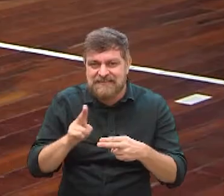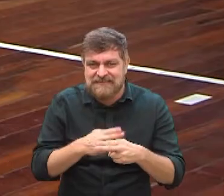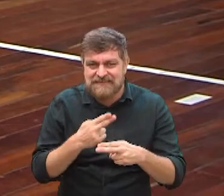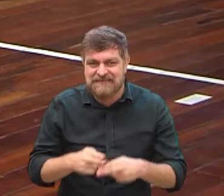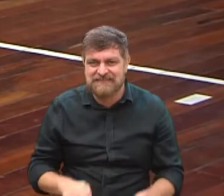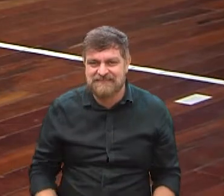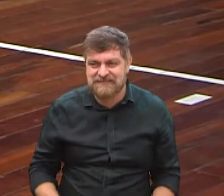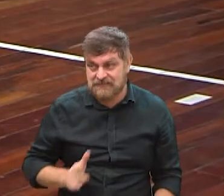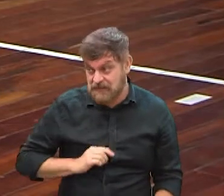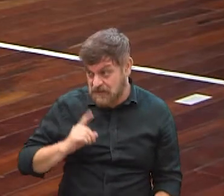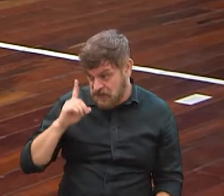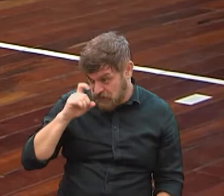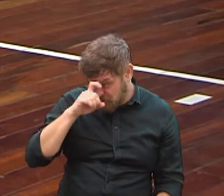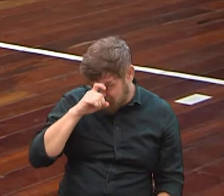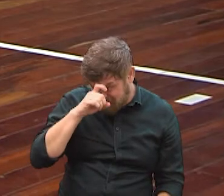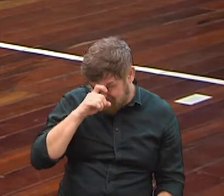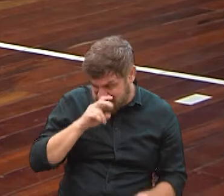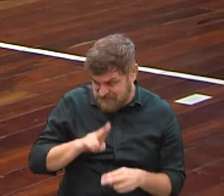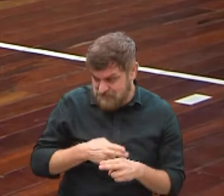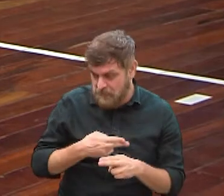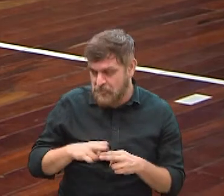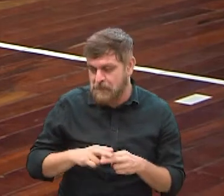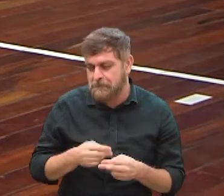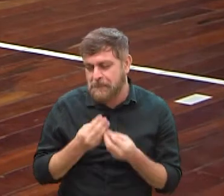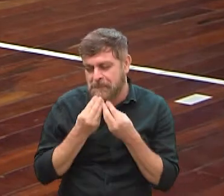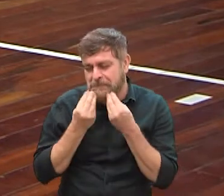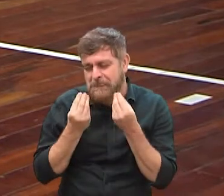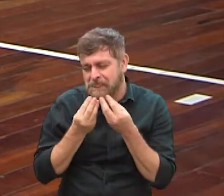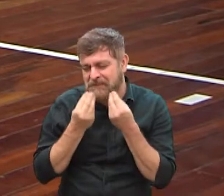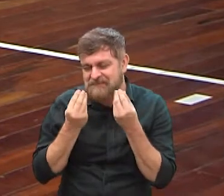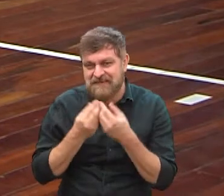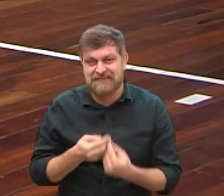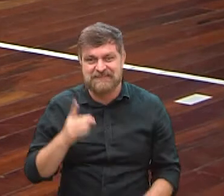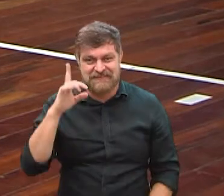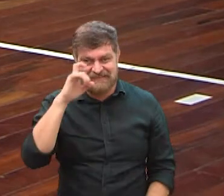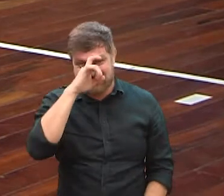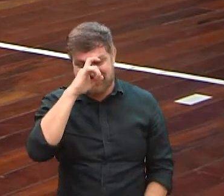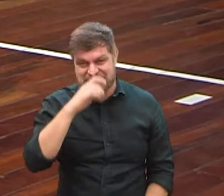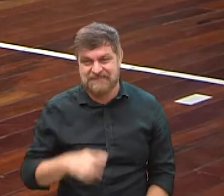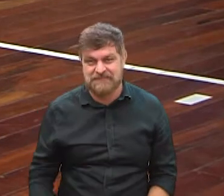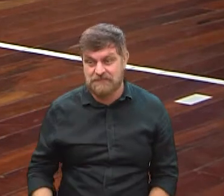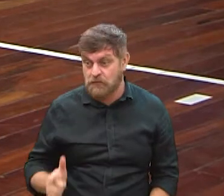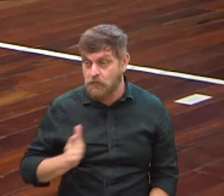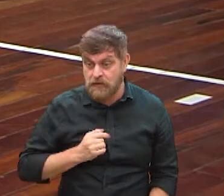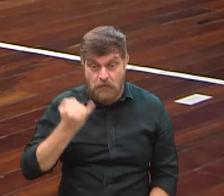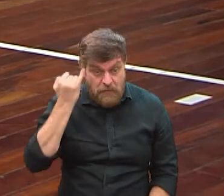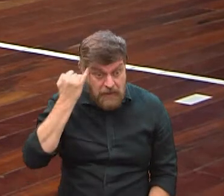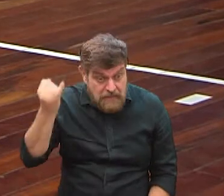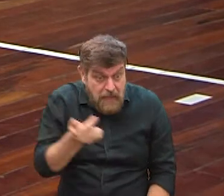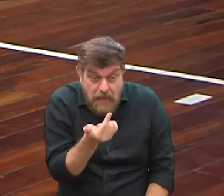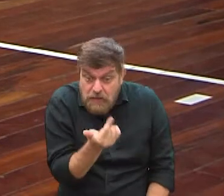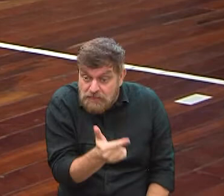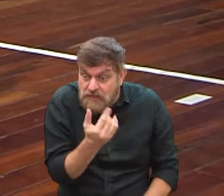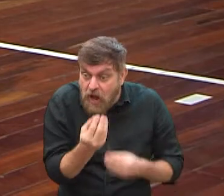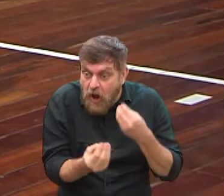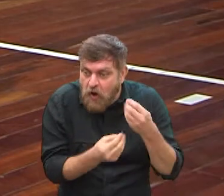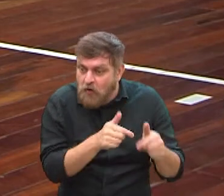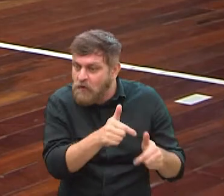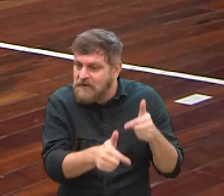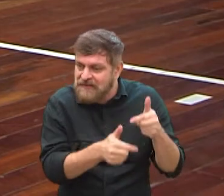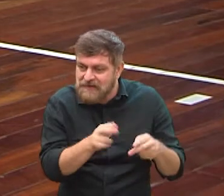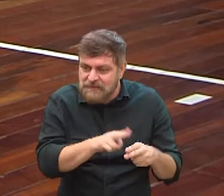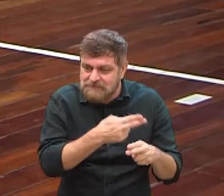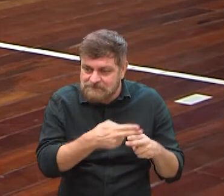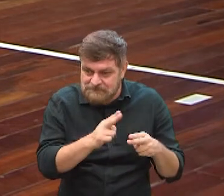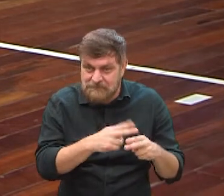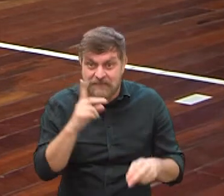que é dificílimo o chocolate, hein? E é muito difícil, realmente. Eu não tinha ideia de como trabalhar com